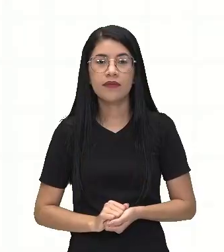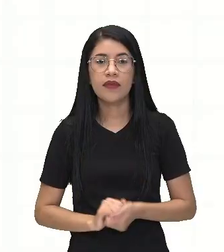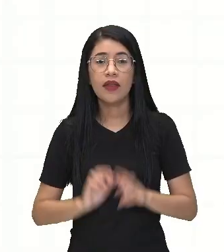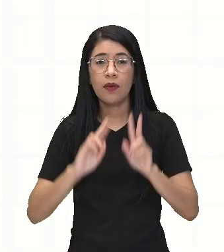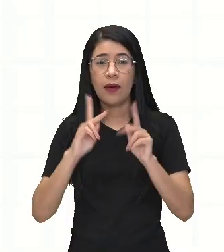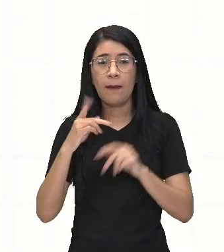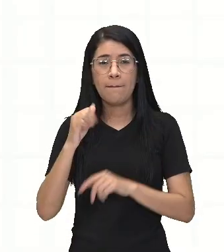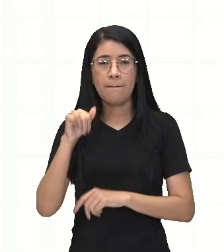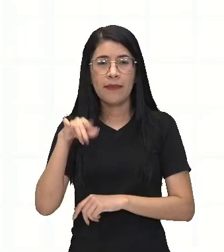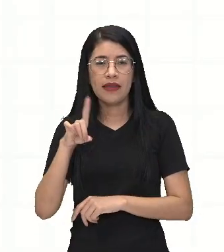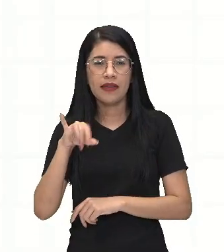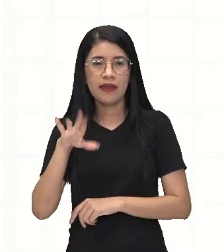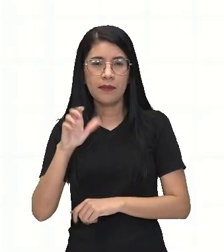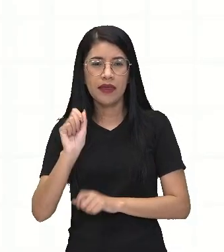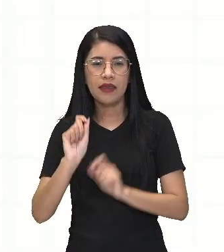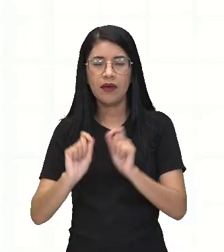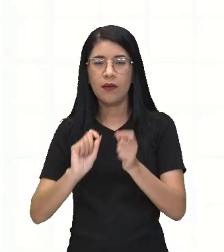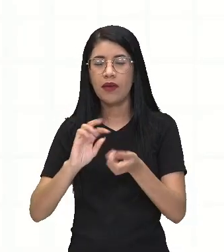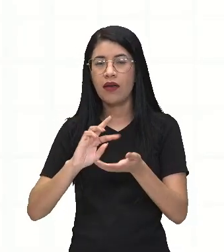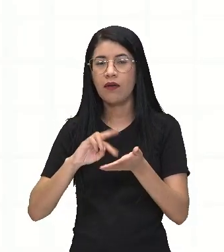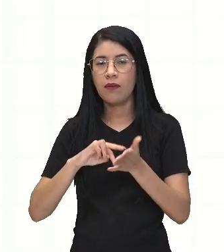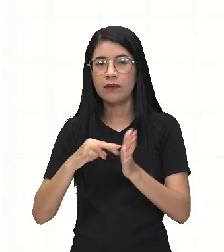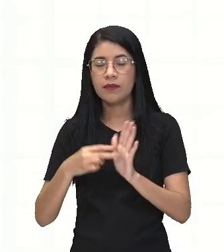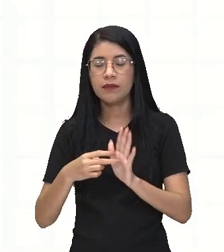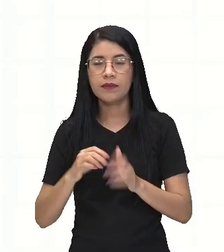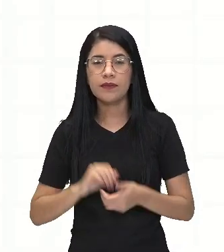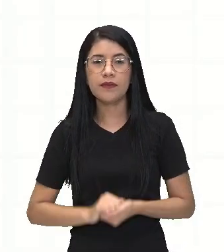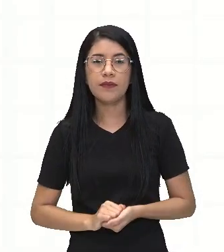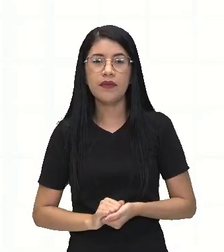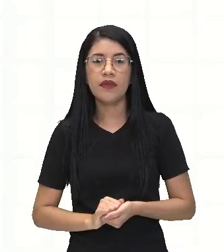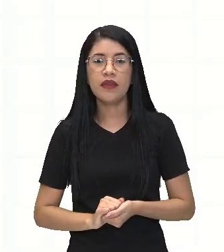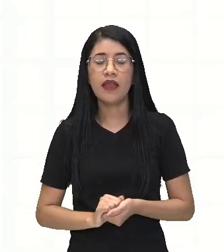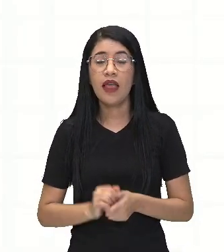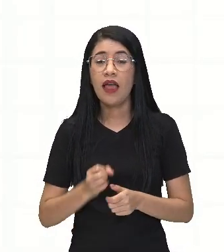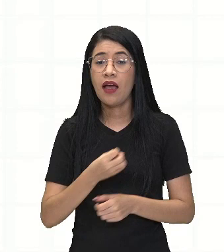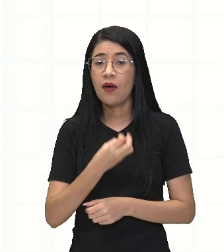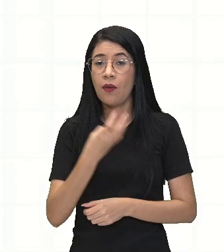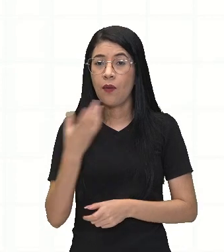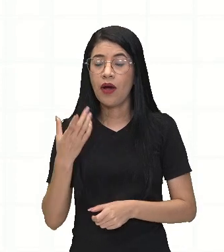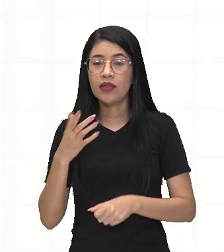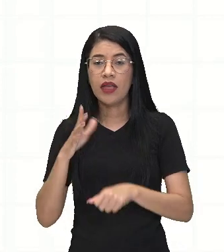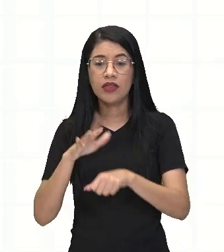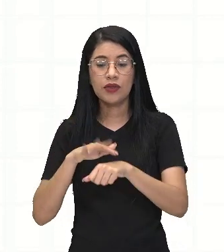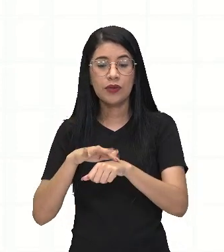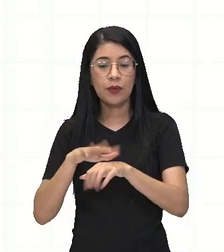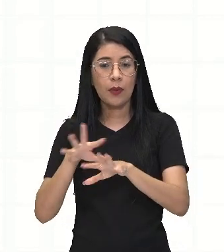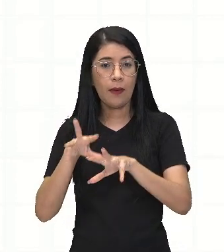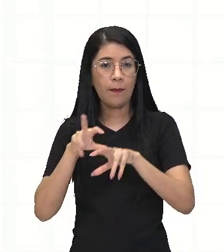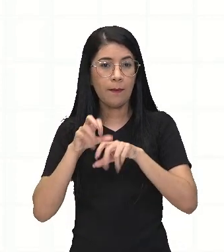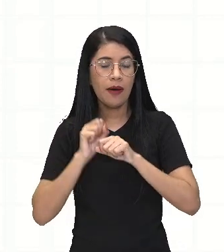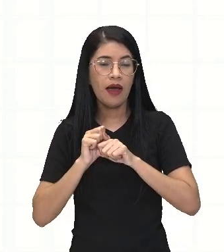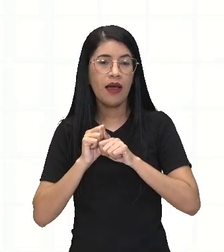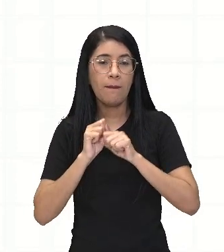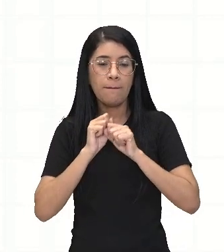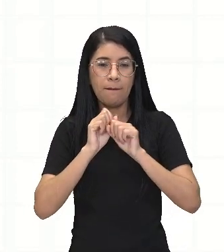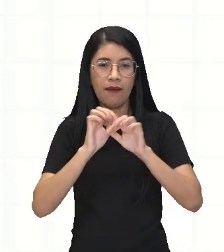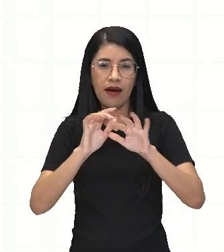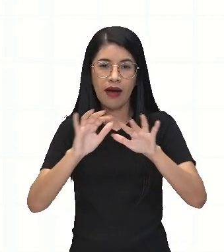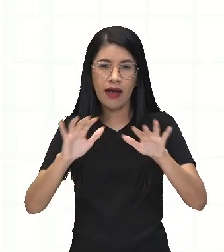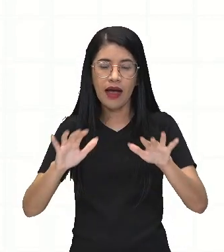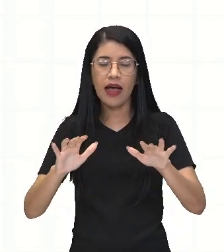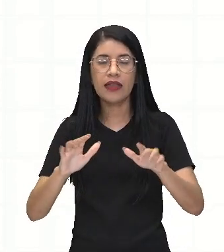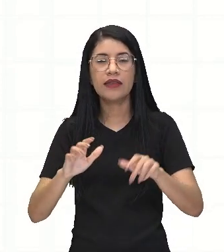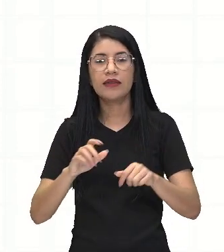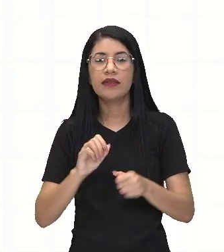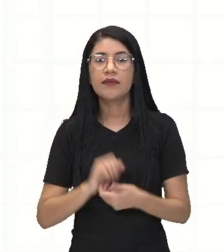pandemia. Na pandemia, compreende o número de casos de doença acima do esperado em uma epidemia,